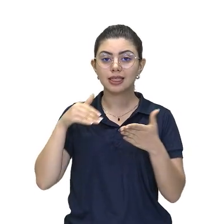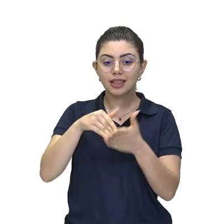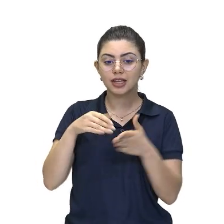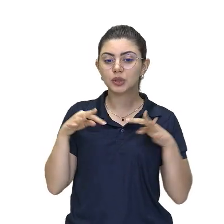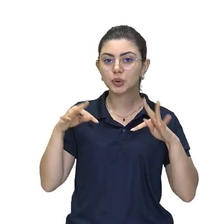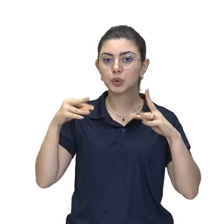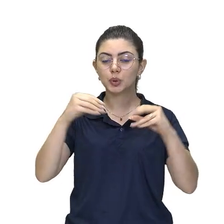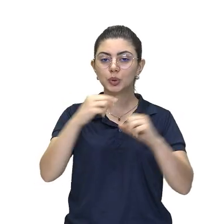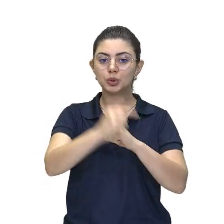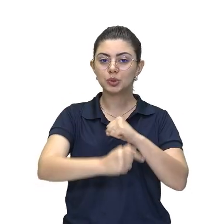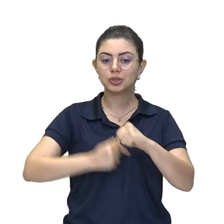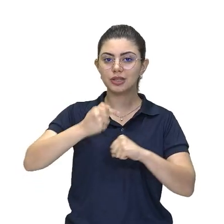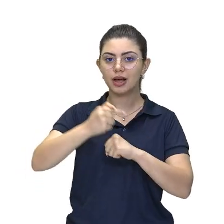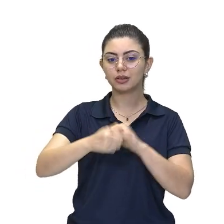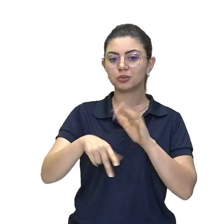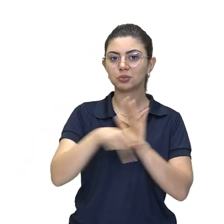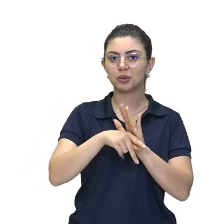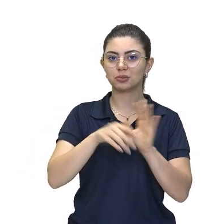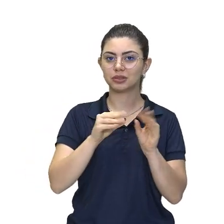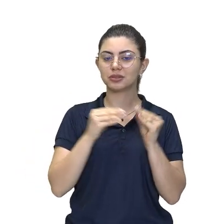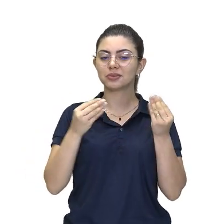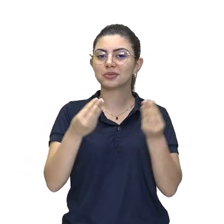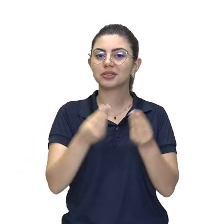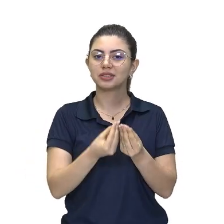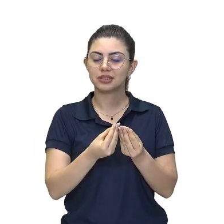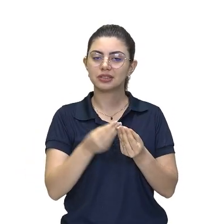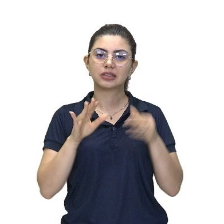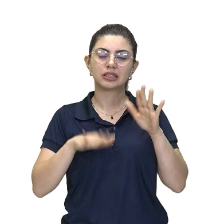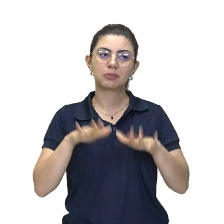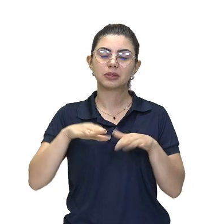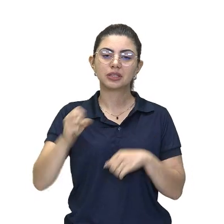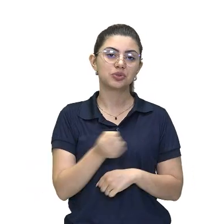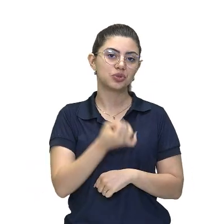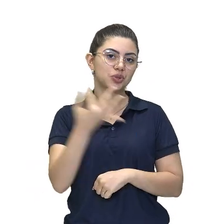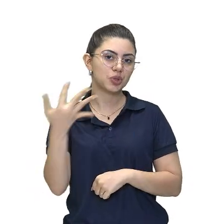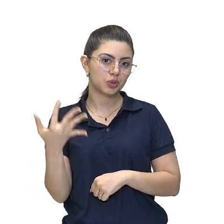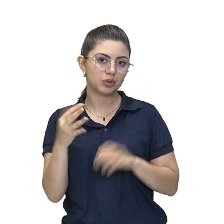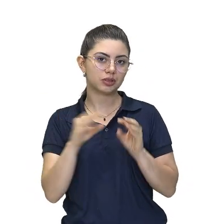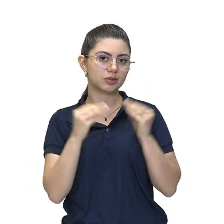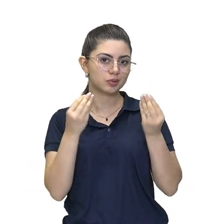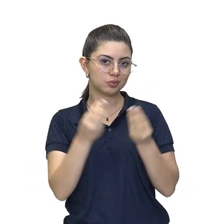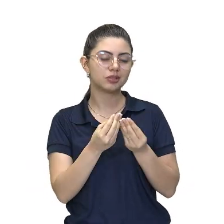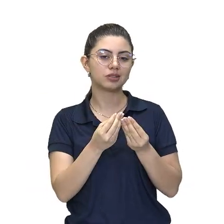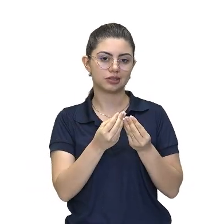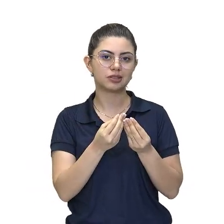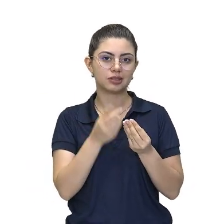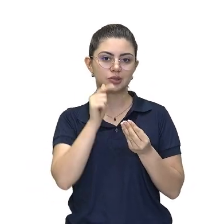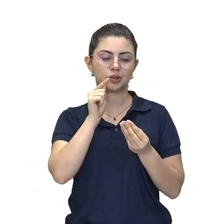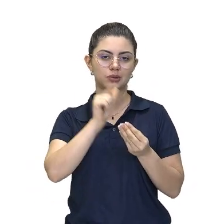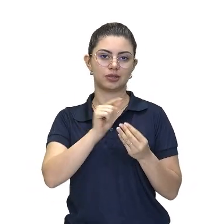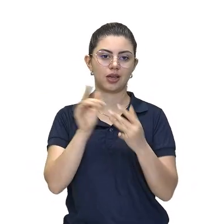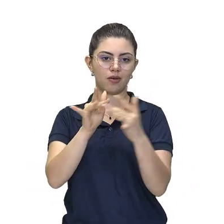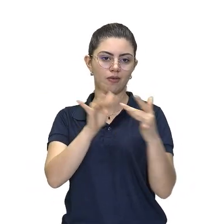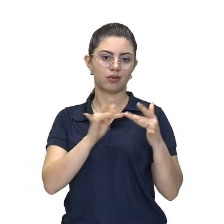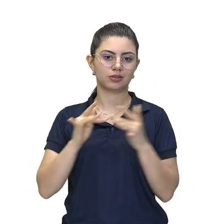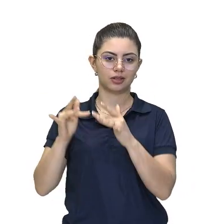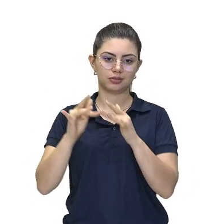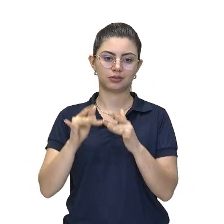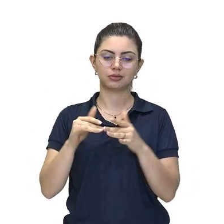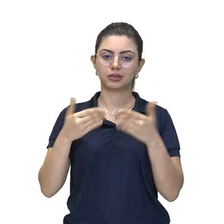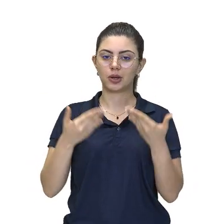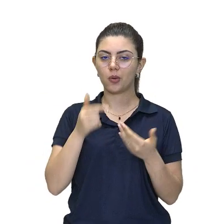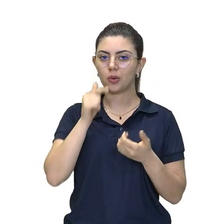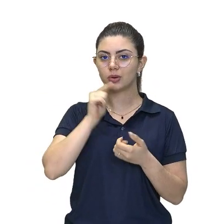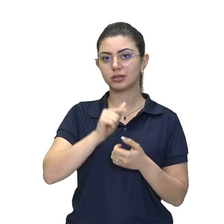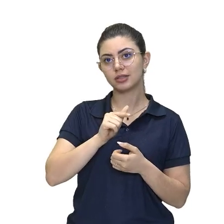daquele material, certo? Dependendo da quantidade de material que eu tenha para ser atingido, eu vou ter uma maior